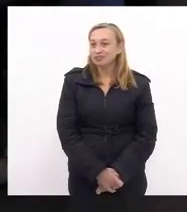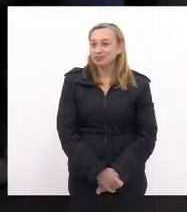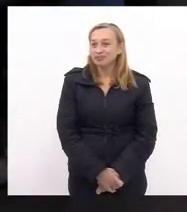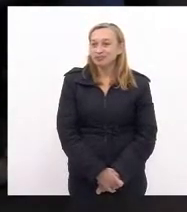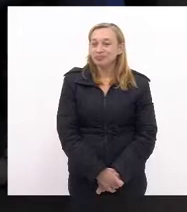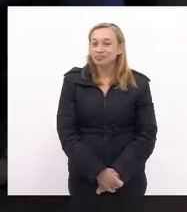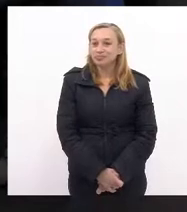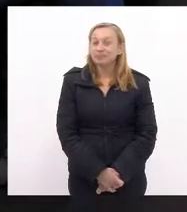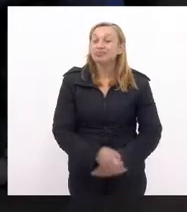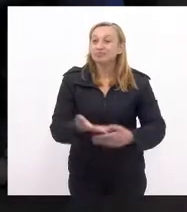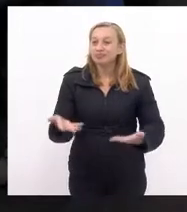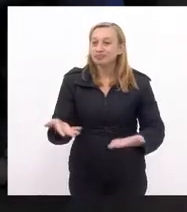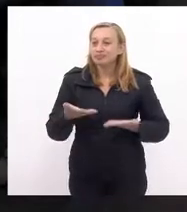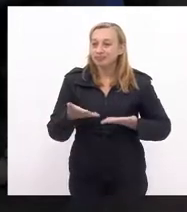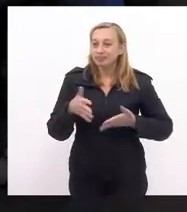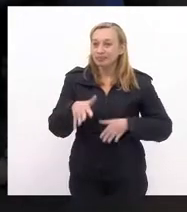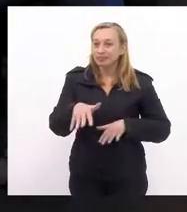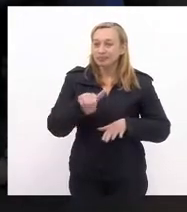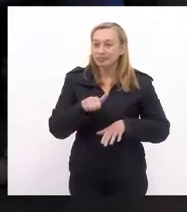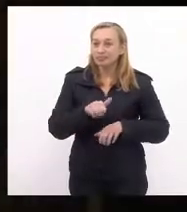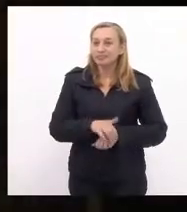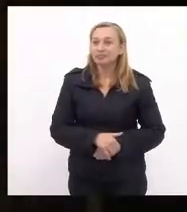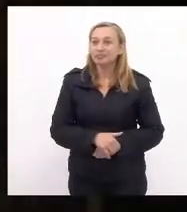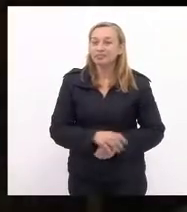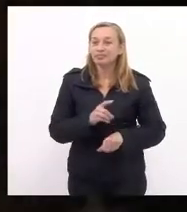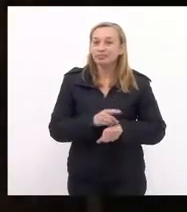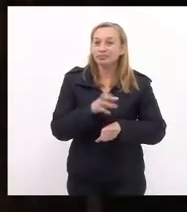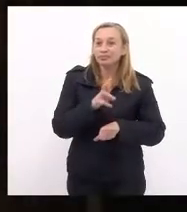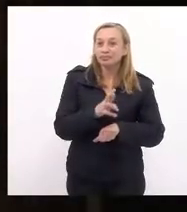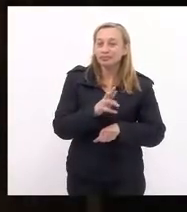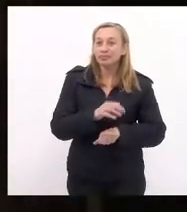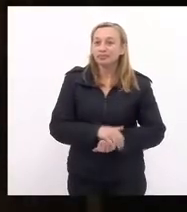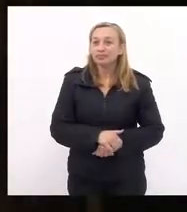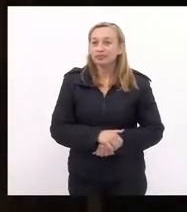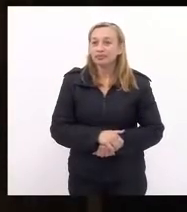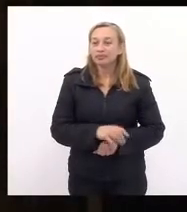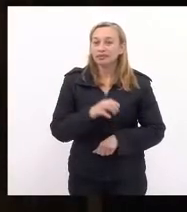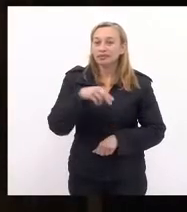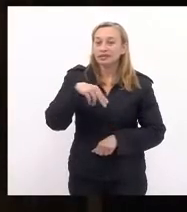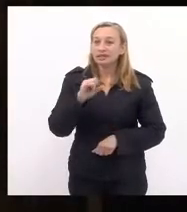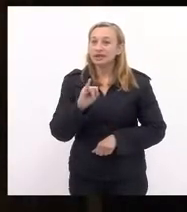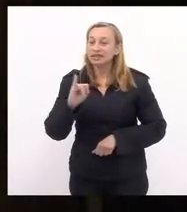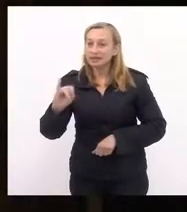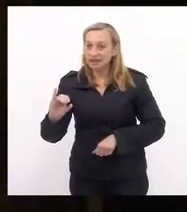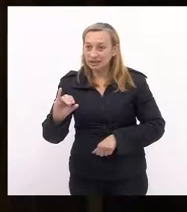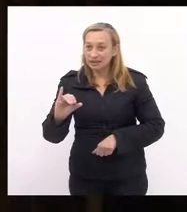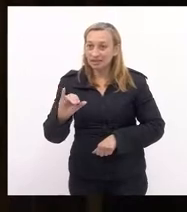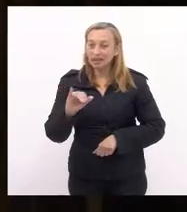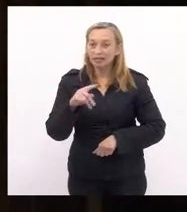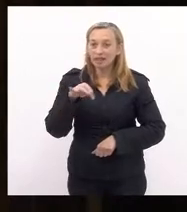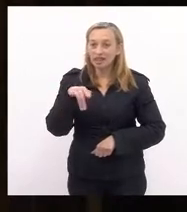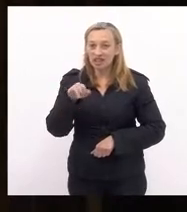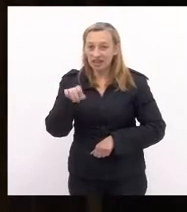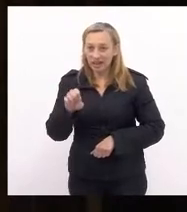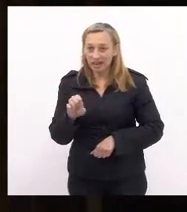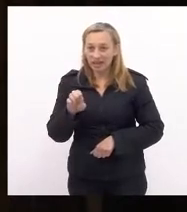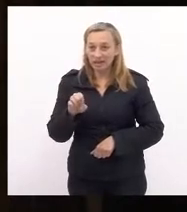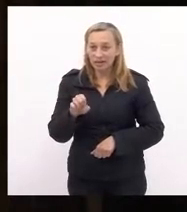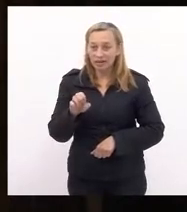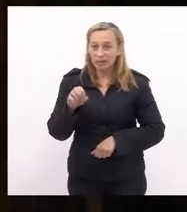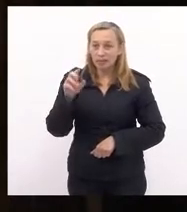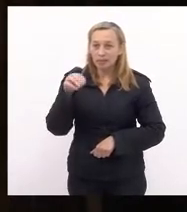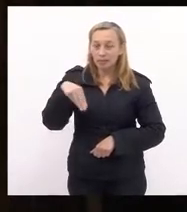Tenho a honra de chamar a excelentíssima doutora Nancy Midgedeg